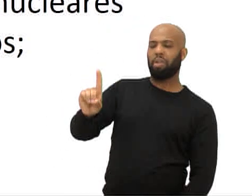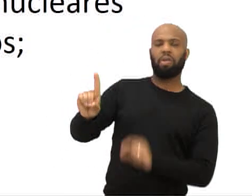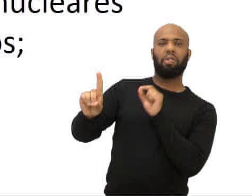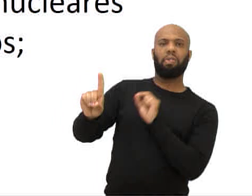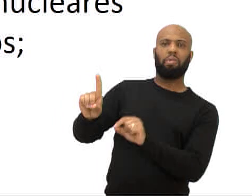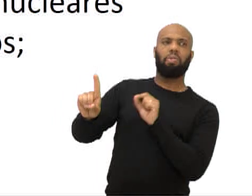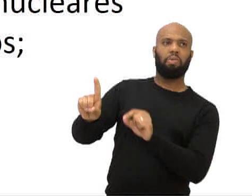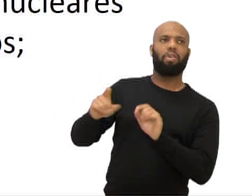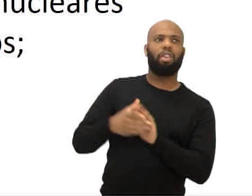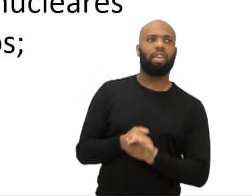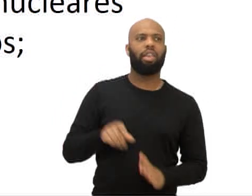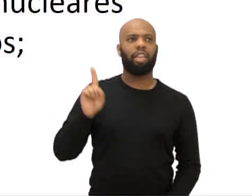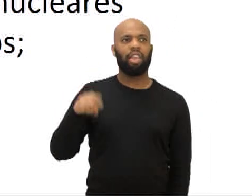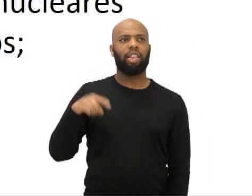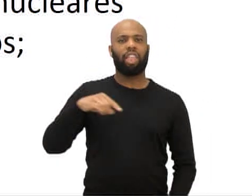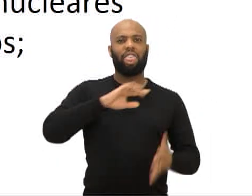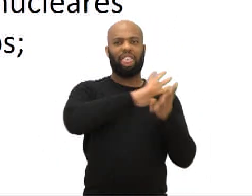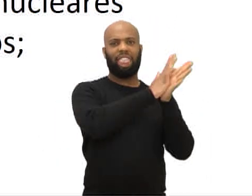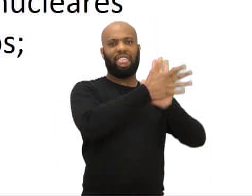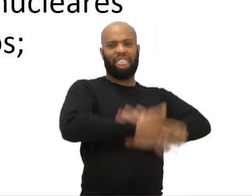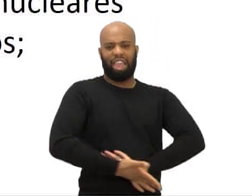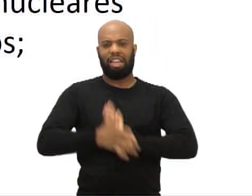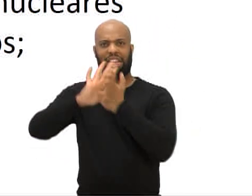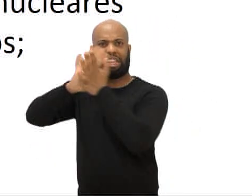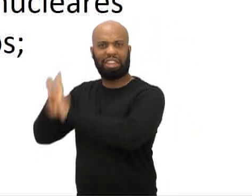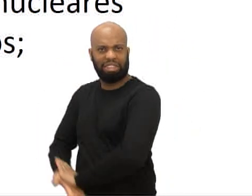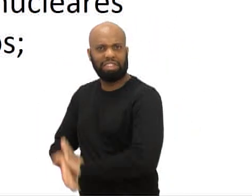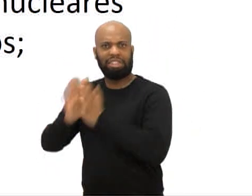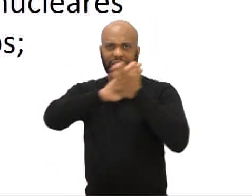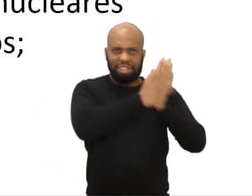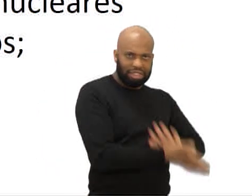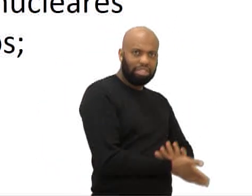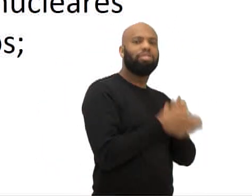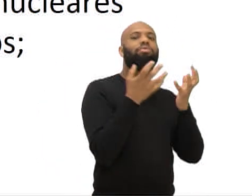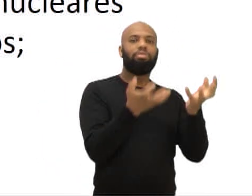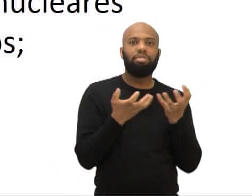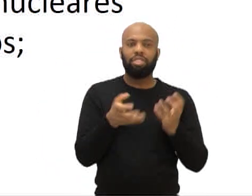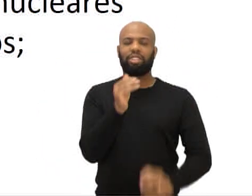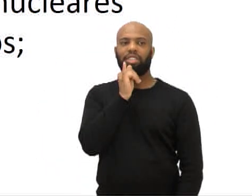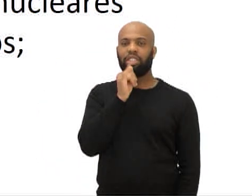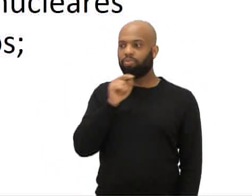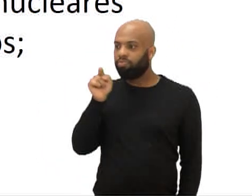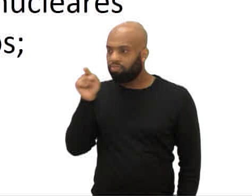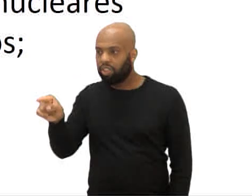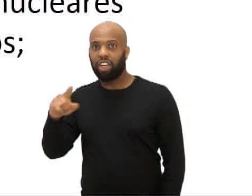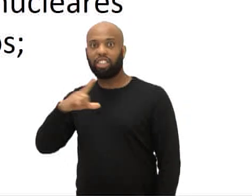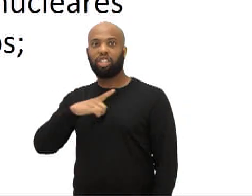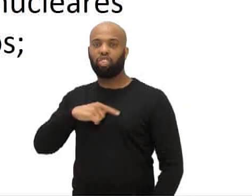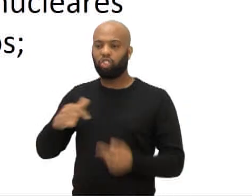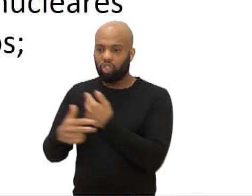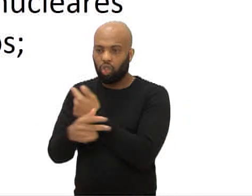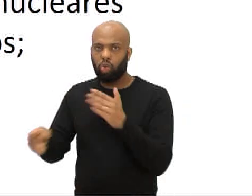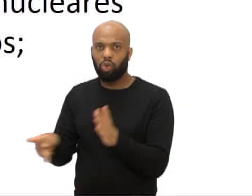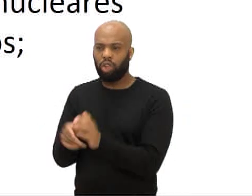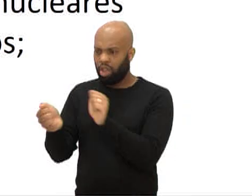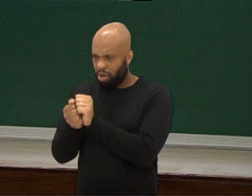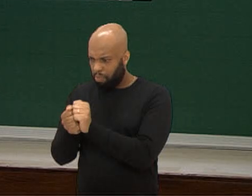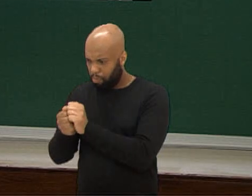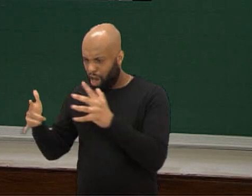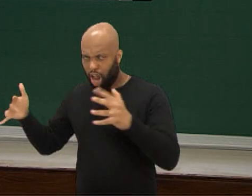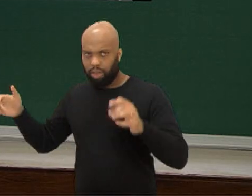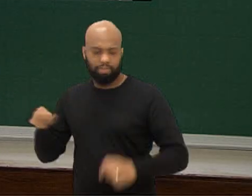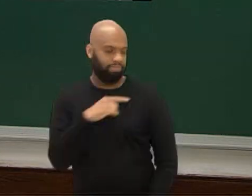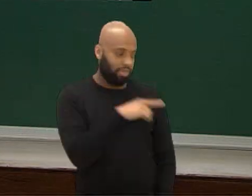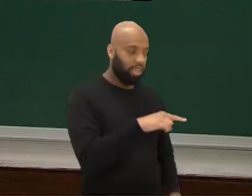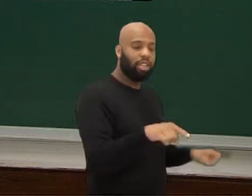traduzindo do inglês, uma destruição mútua assegurada, onde cada um dos lados tinham armas nucleares e que